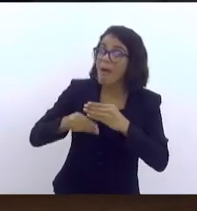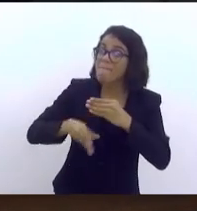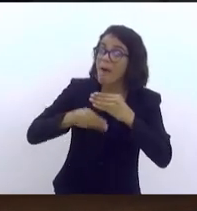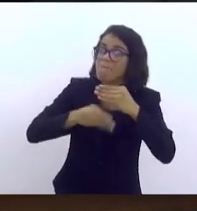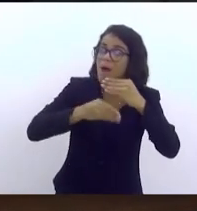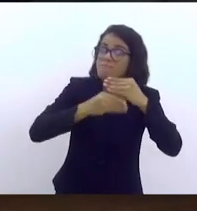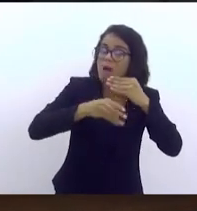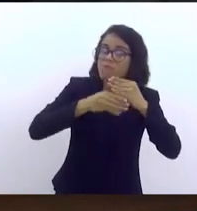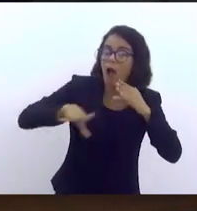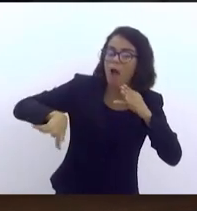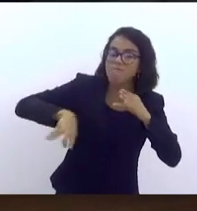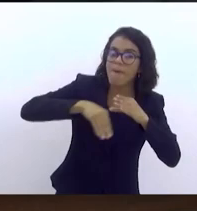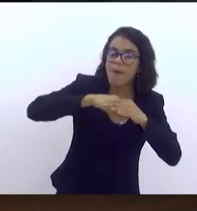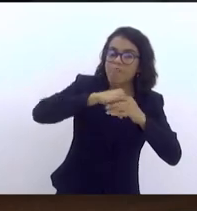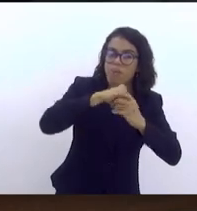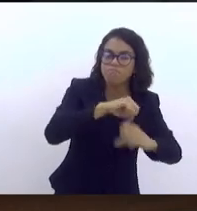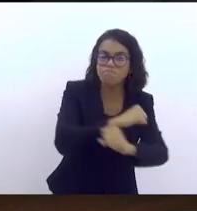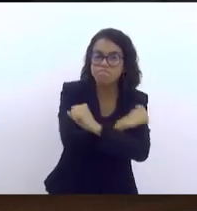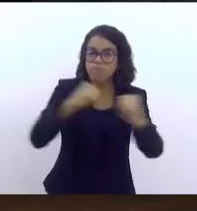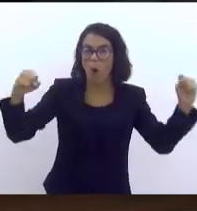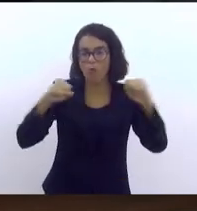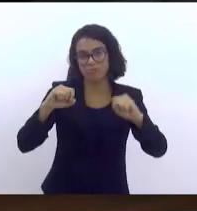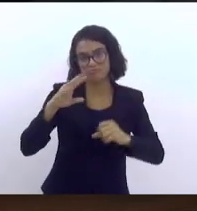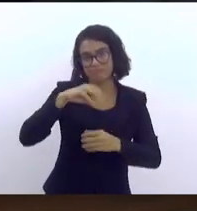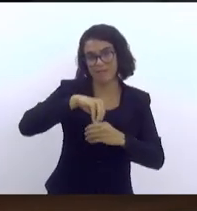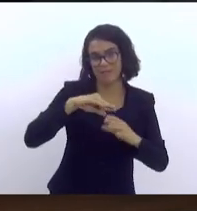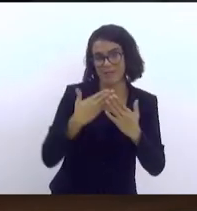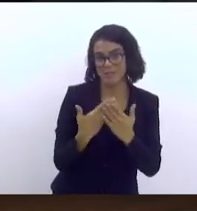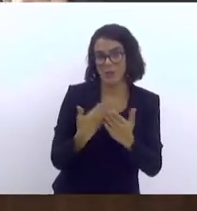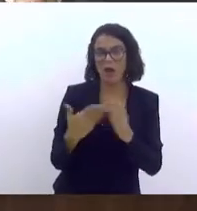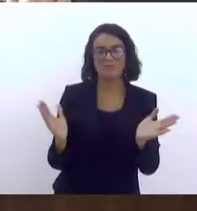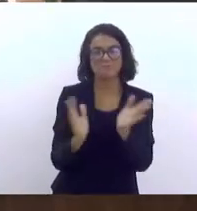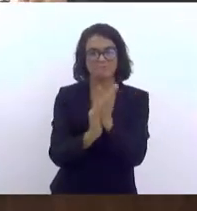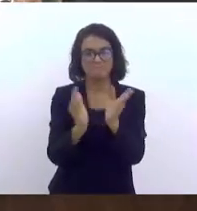diversas violências no ambiente escolar